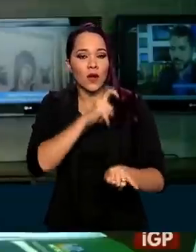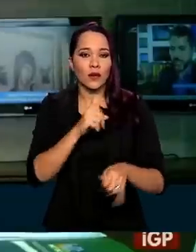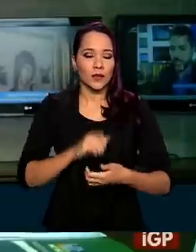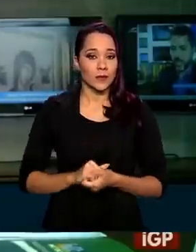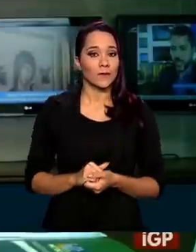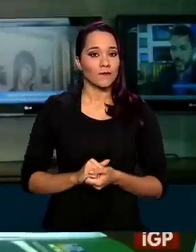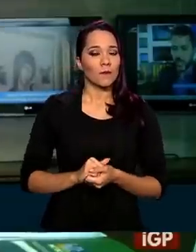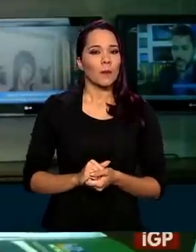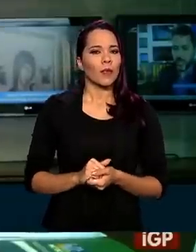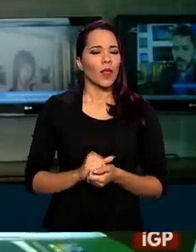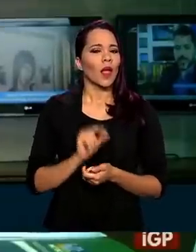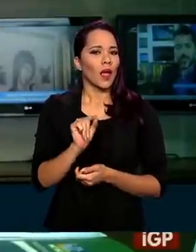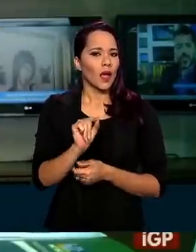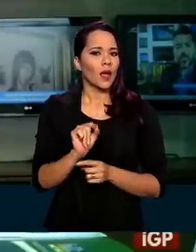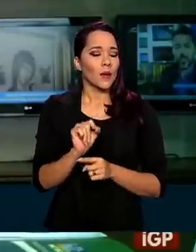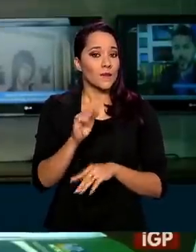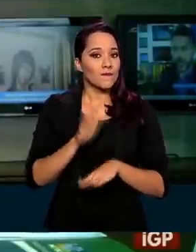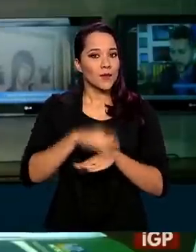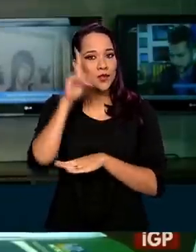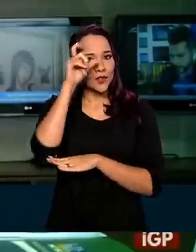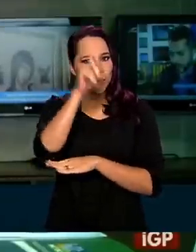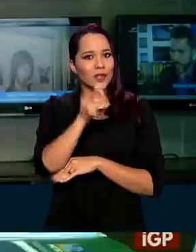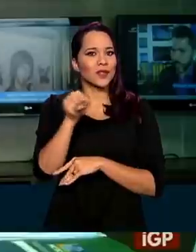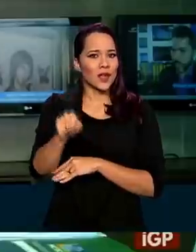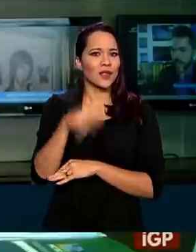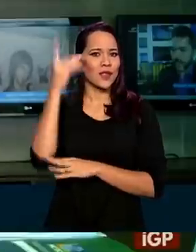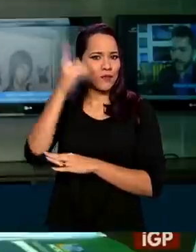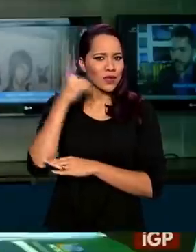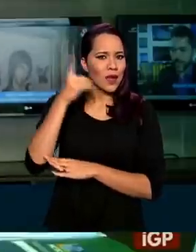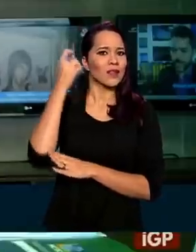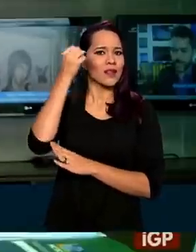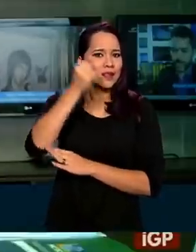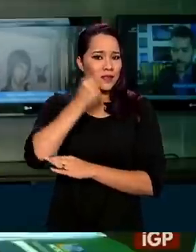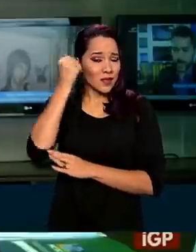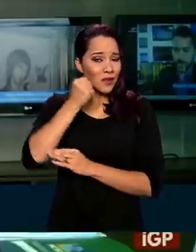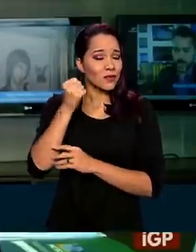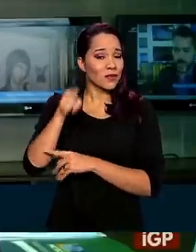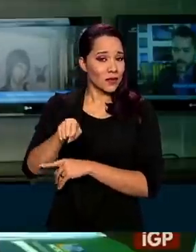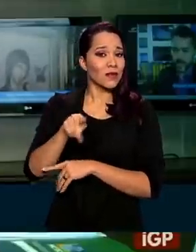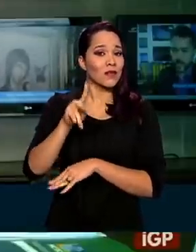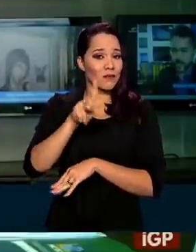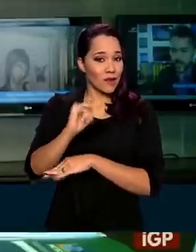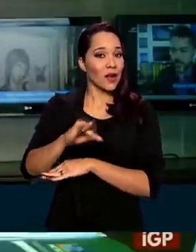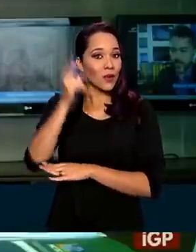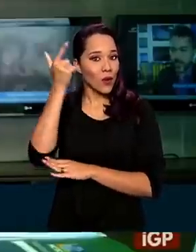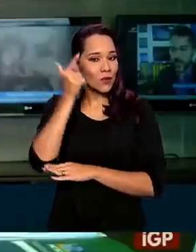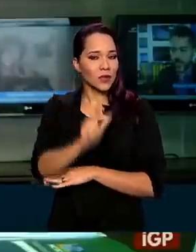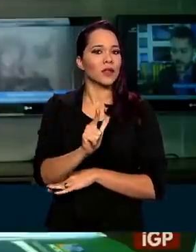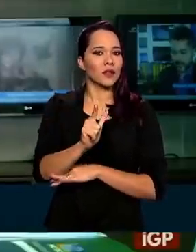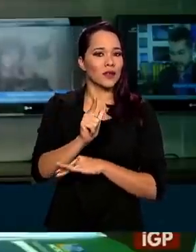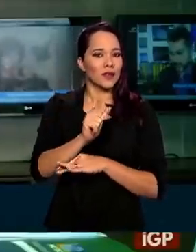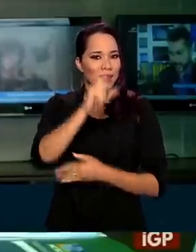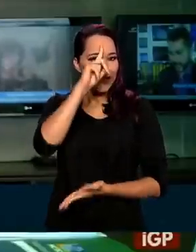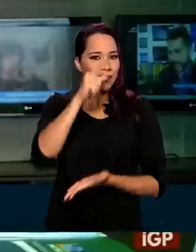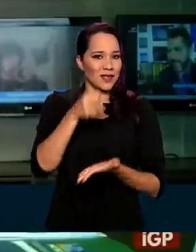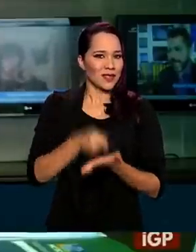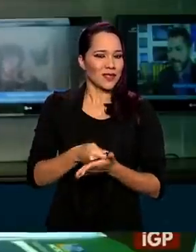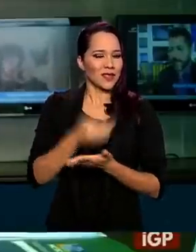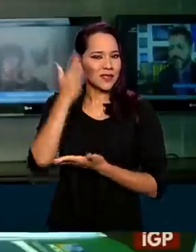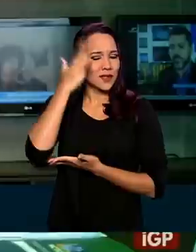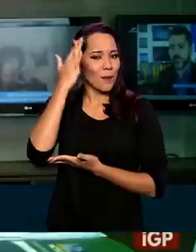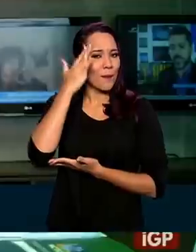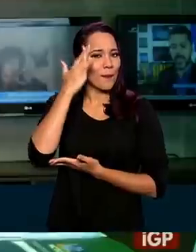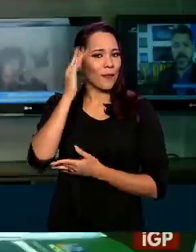ponto que eu tenho certeza que os colegas deputados senadores conseguiram chegar aí no meio termo é